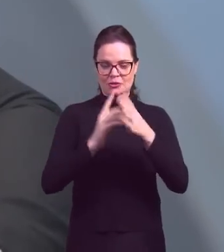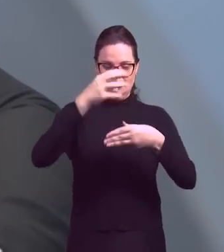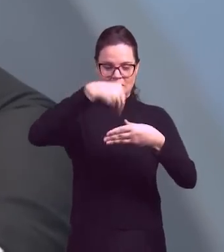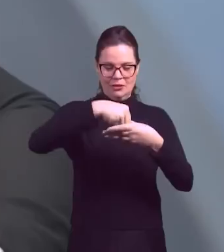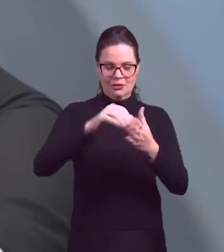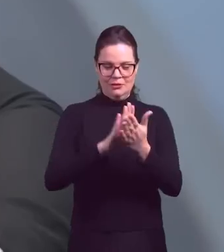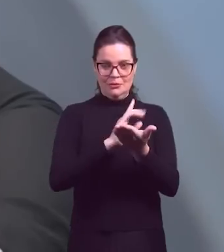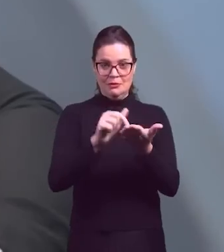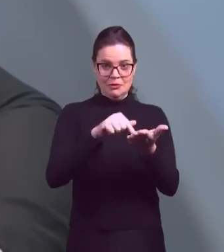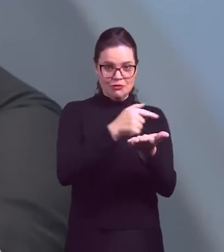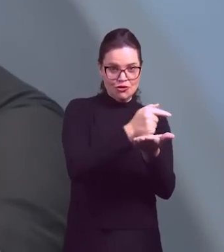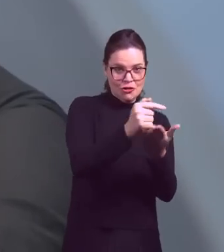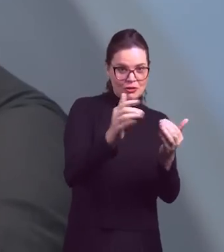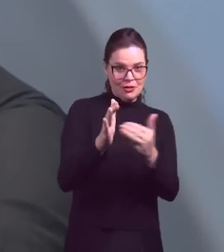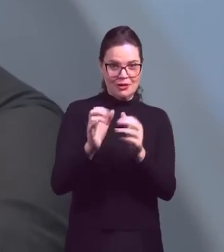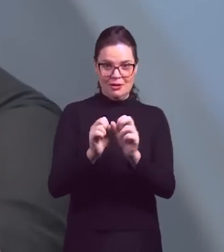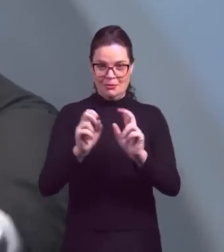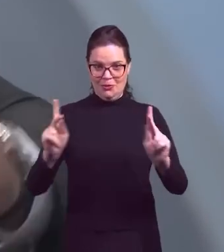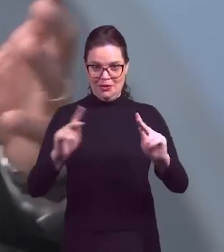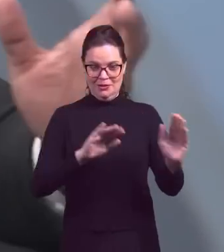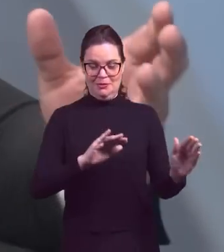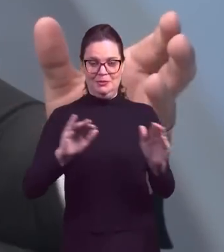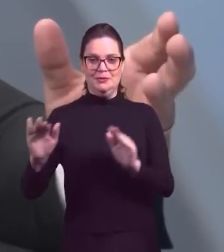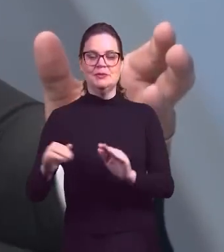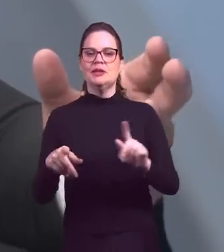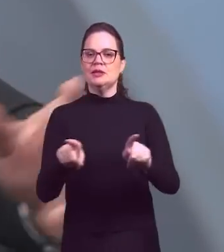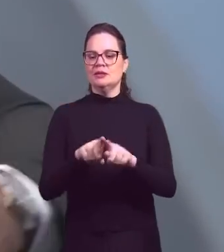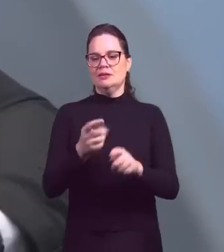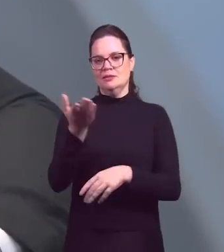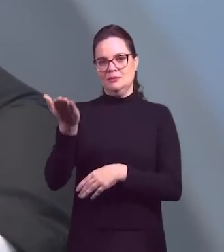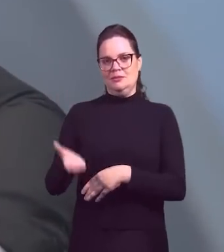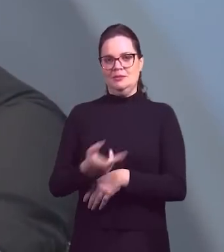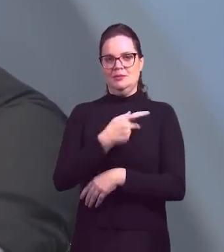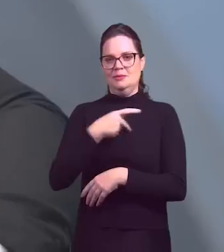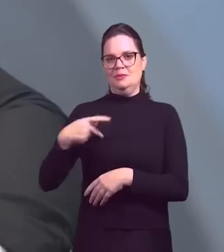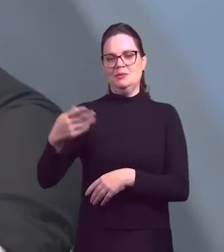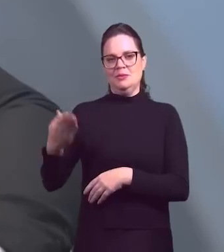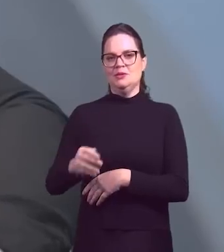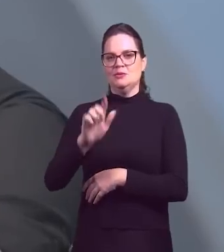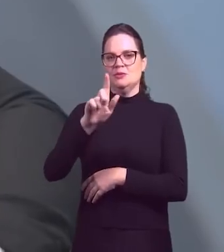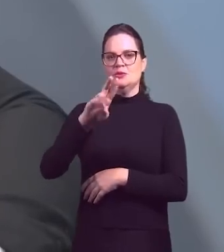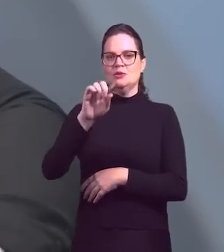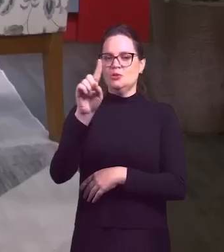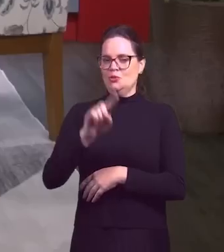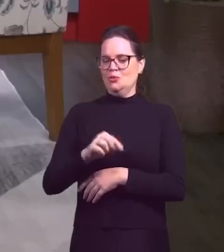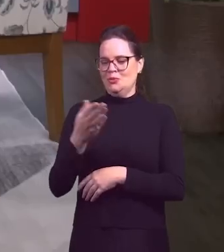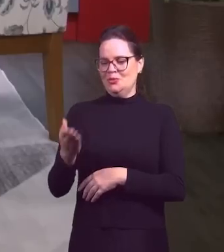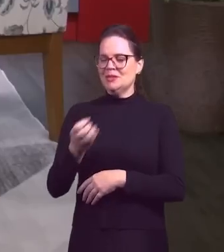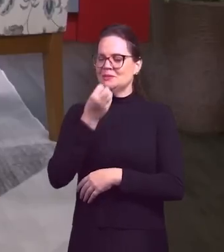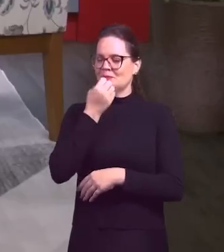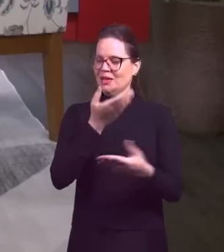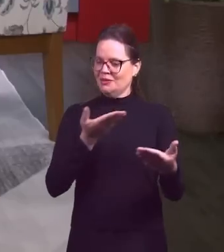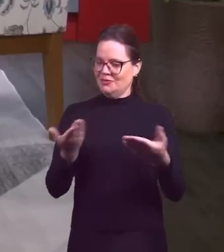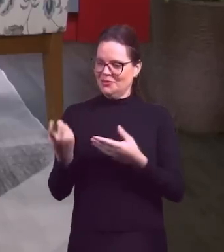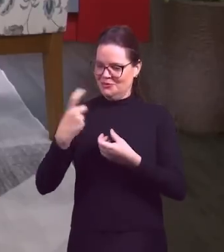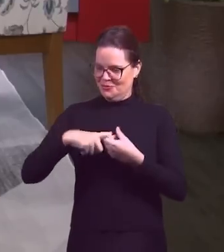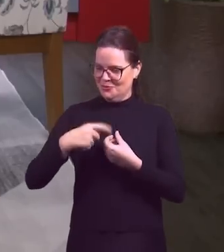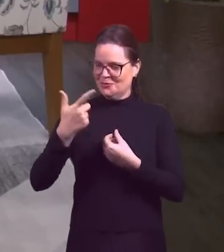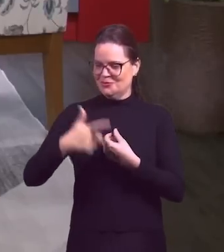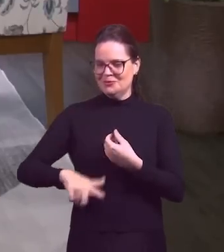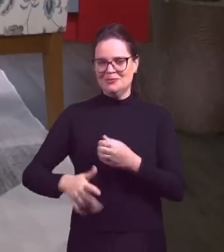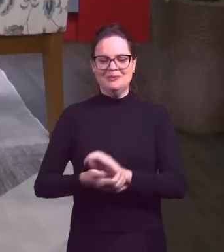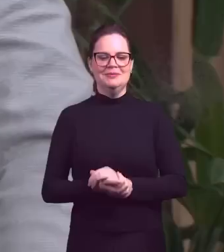em toda a Bíblia. E junto conosco está também o pastor Luiz Carlos. Seja bem-vindo de